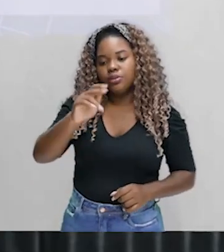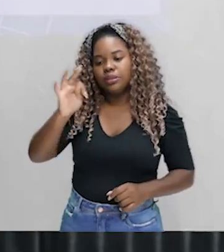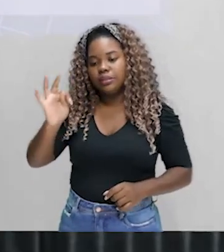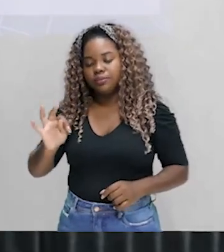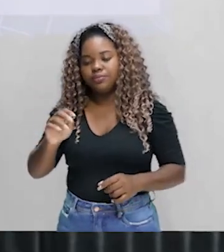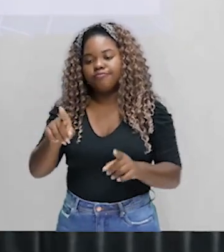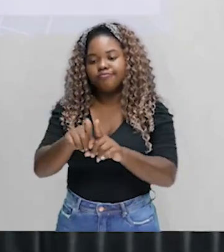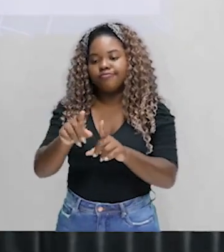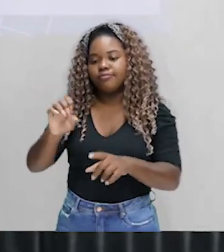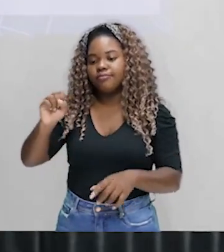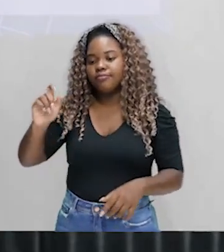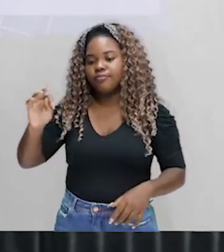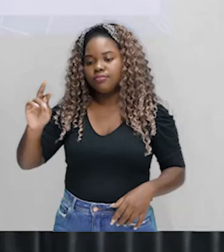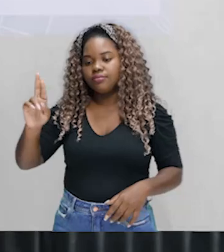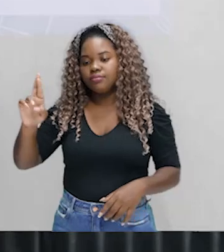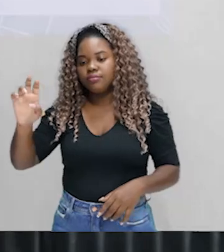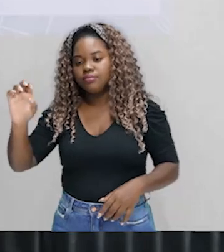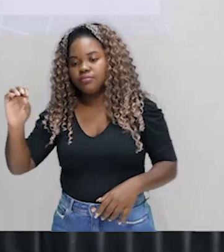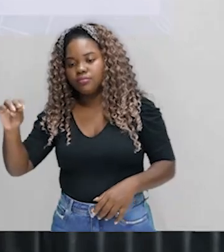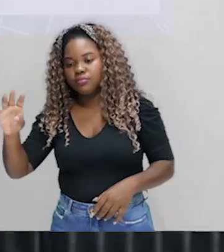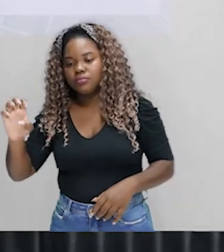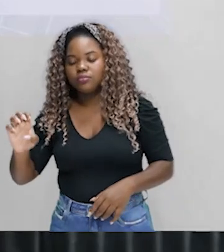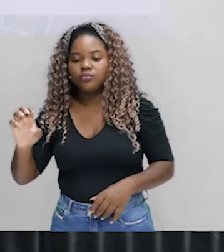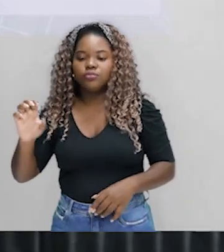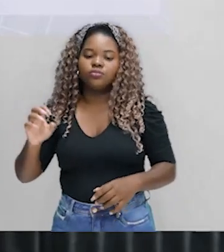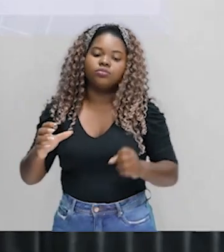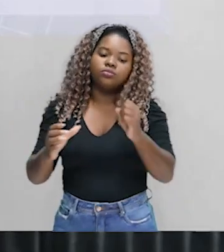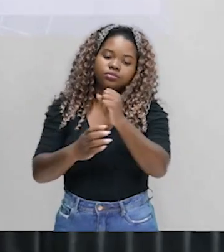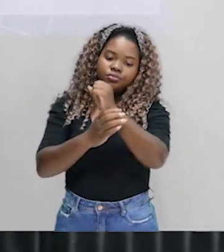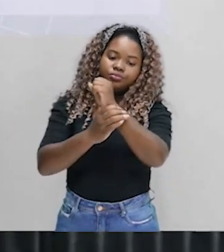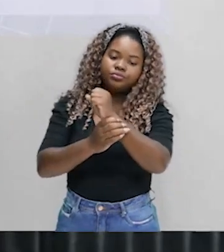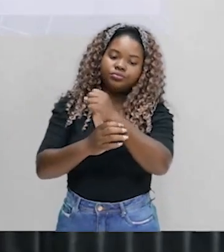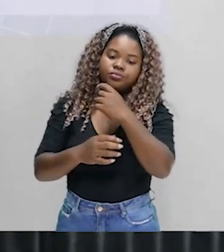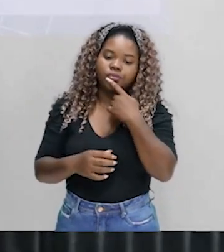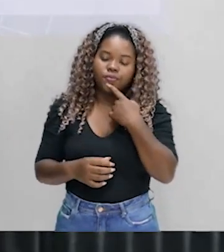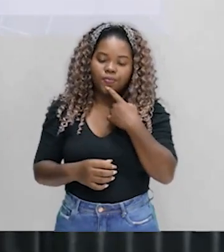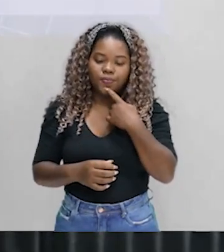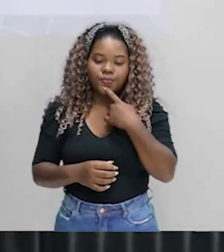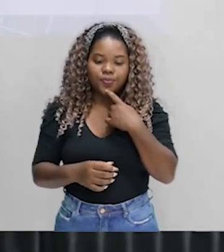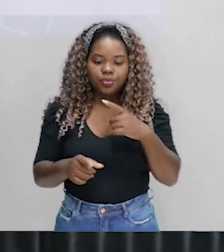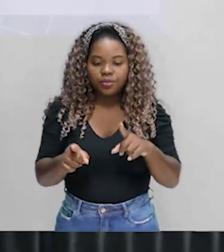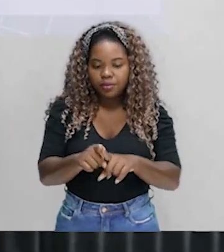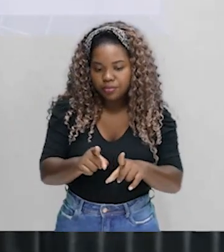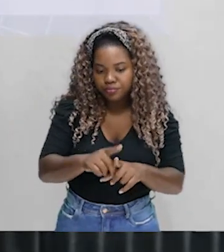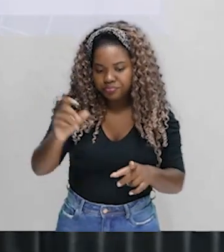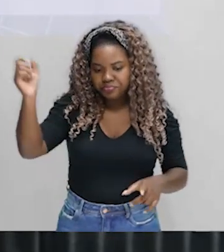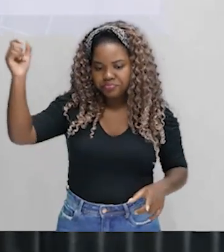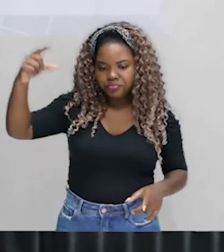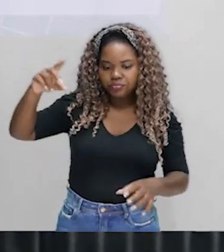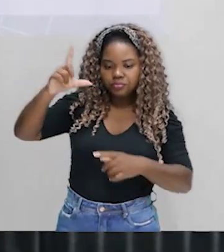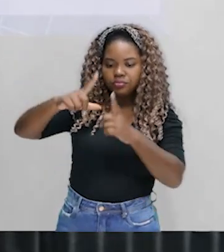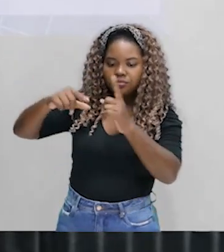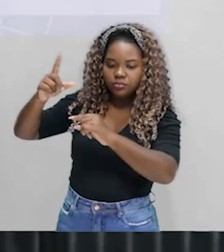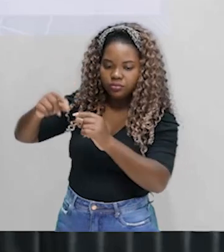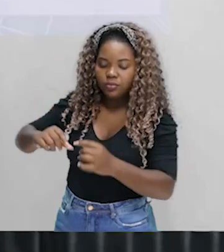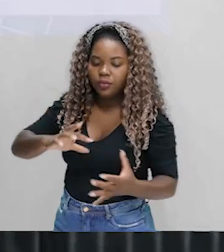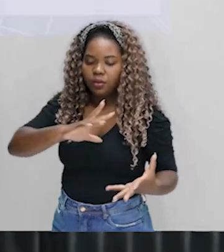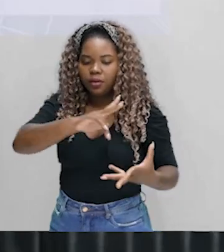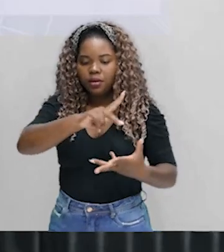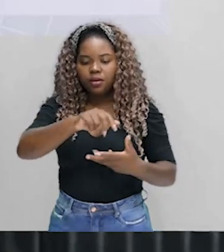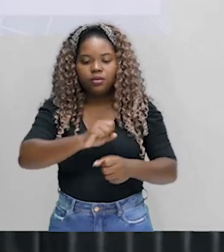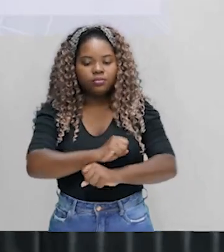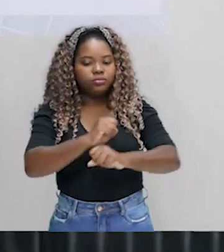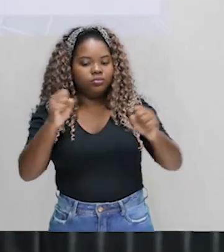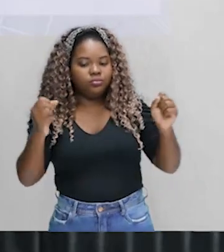nos protegem contra a ação de asteroides. O Sol é uma estrela estável e duradoura, planetas gigantes que nos